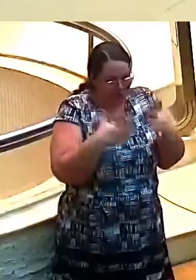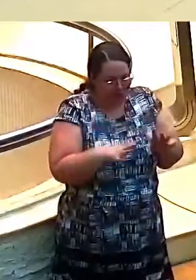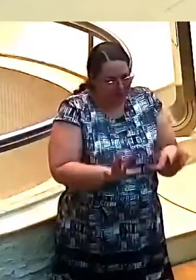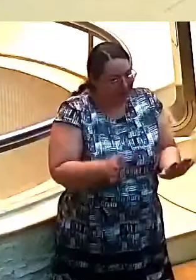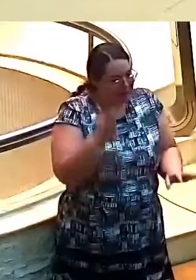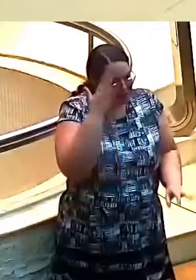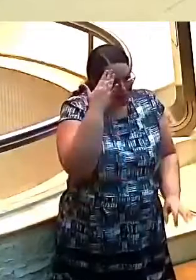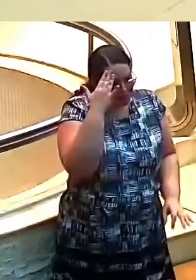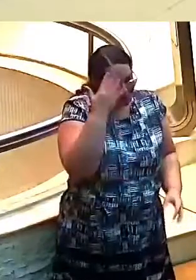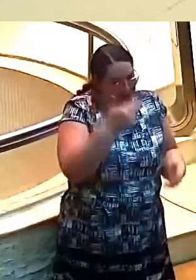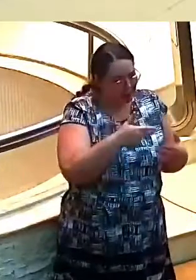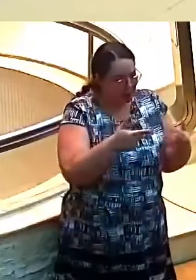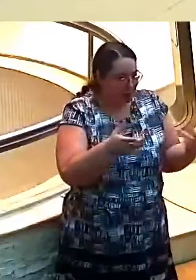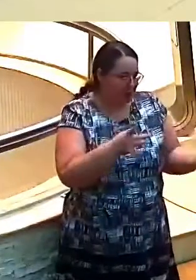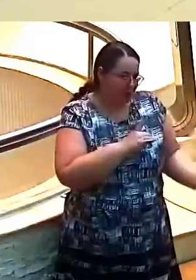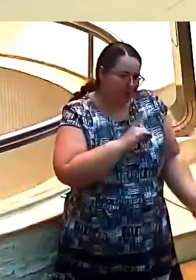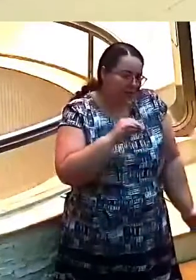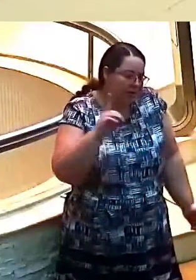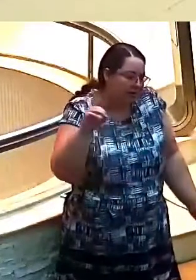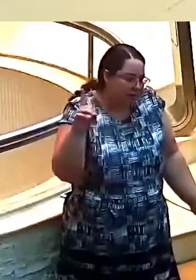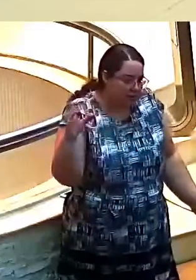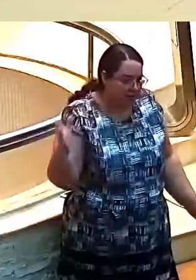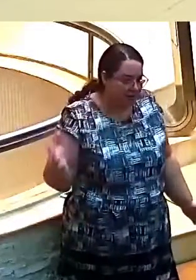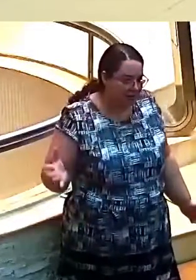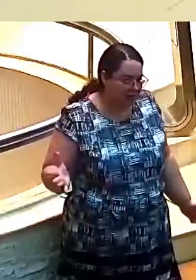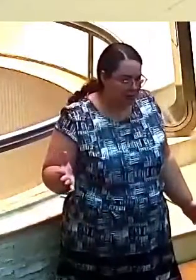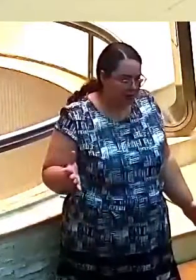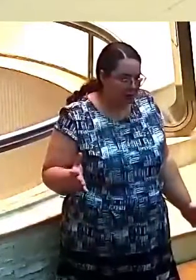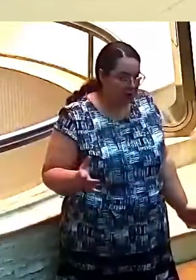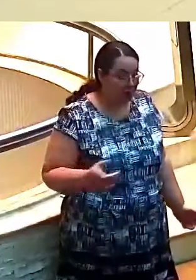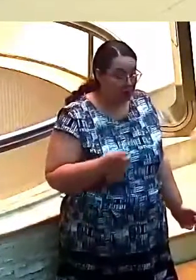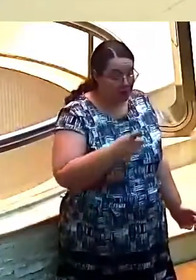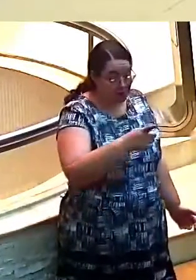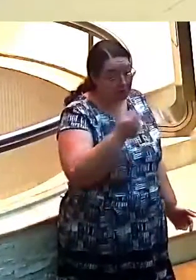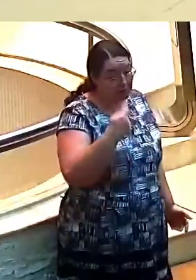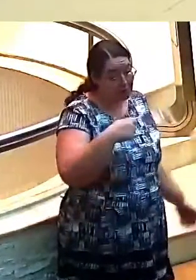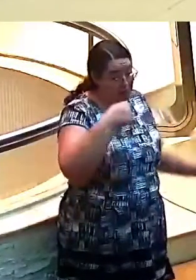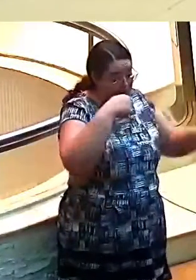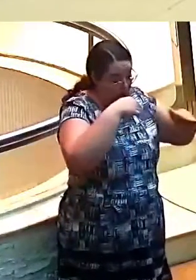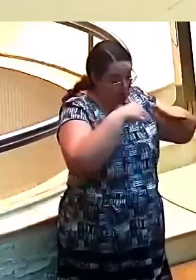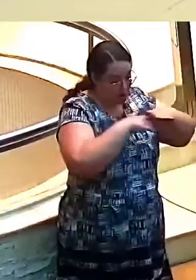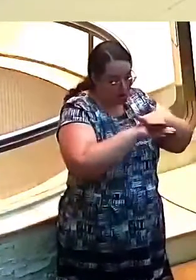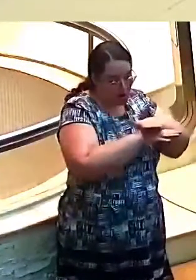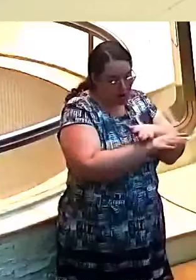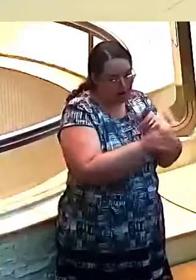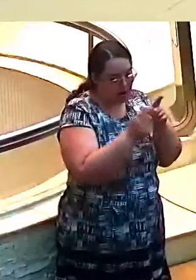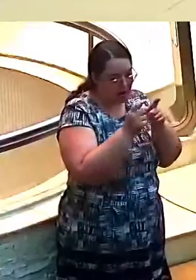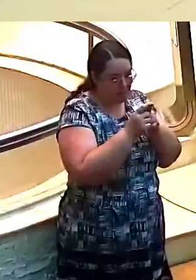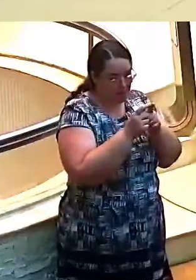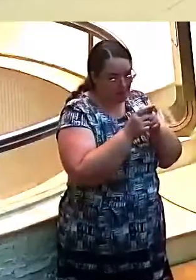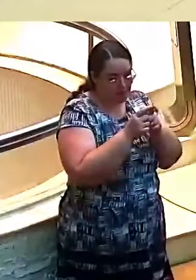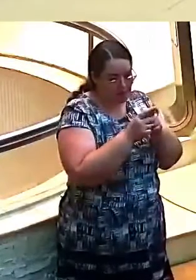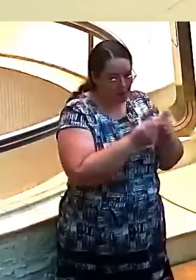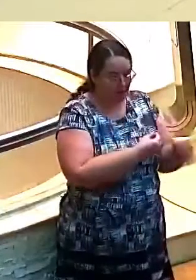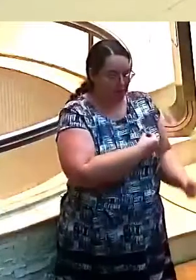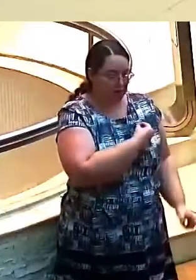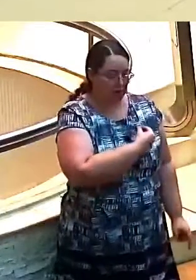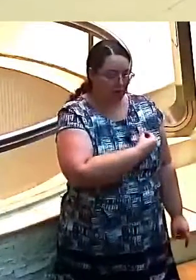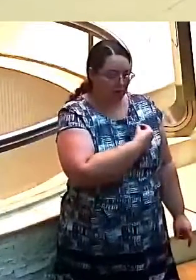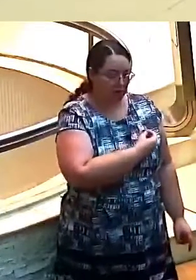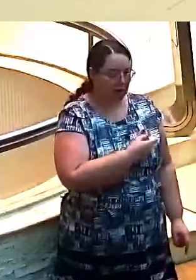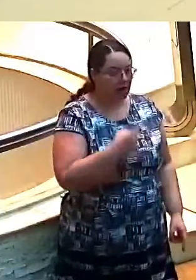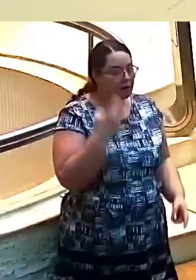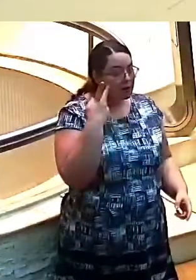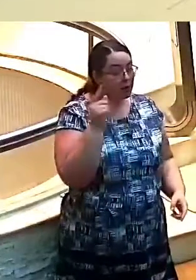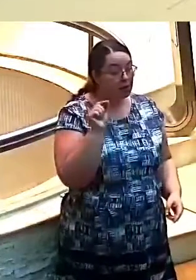fala, ele diz o seguinte, preservando, a palavra da vida, para que no dia de Cristo,